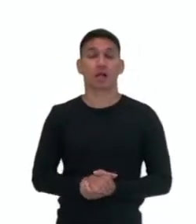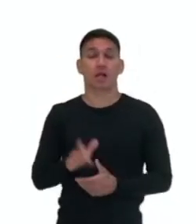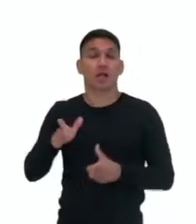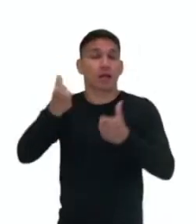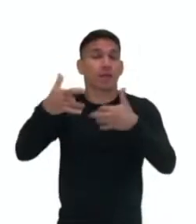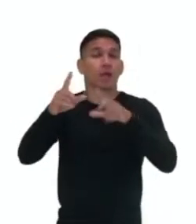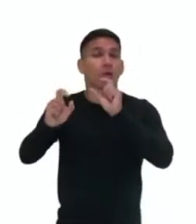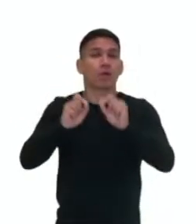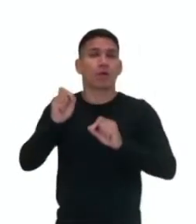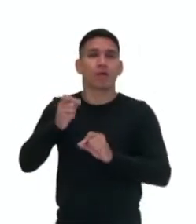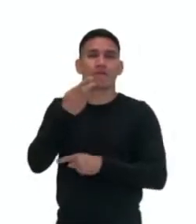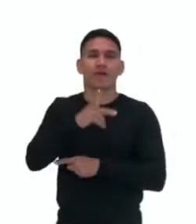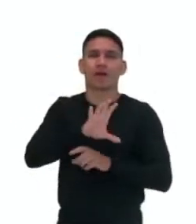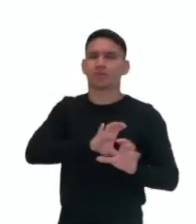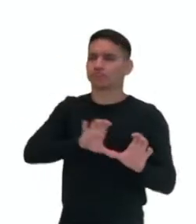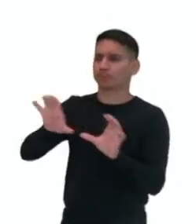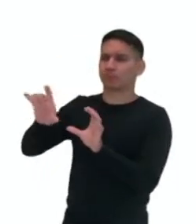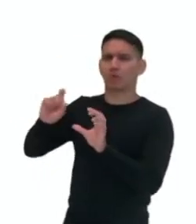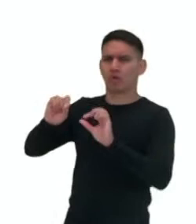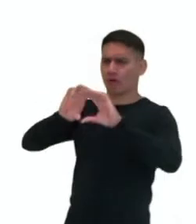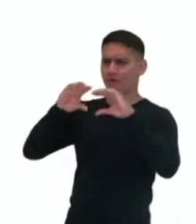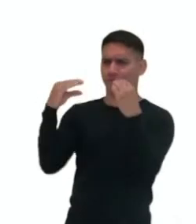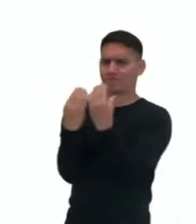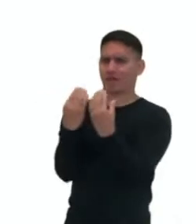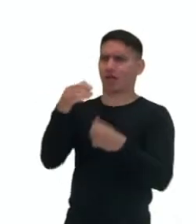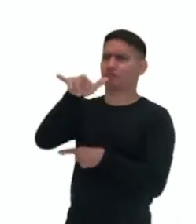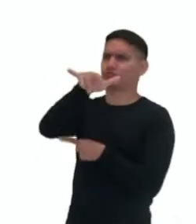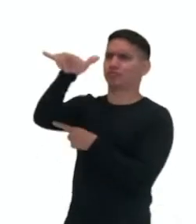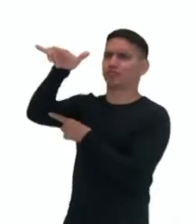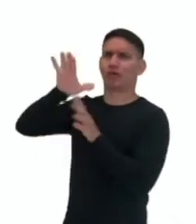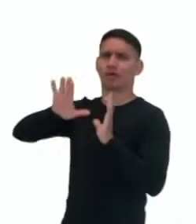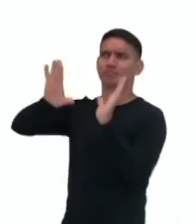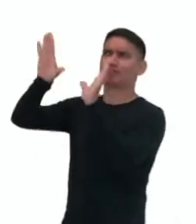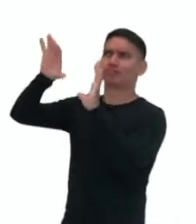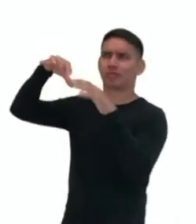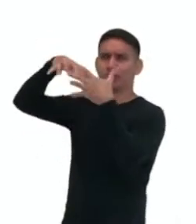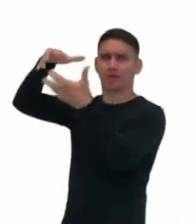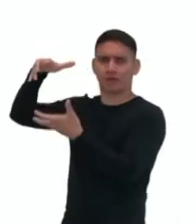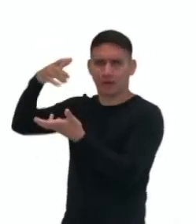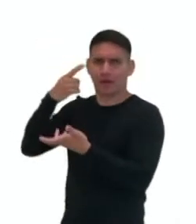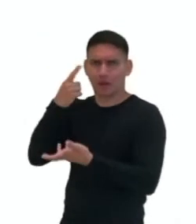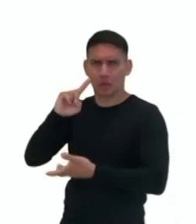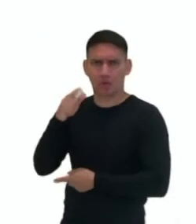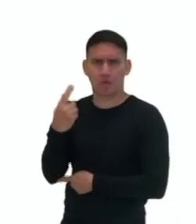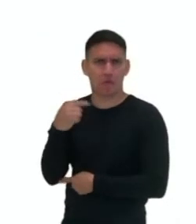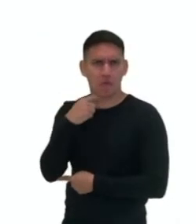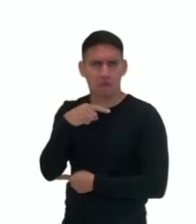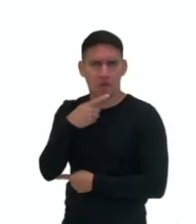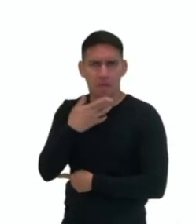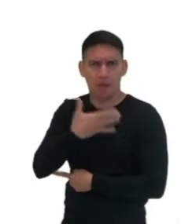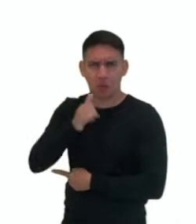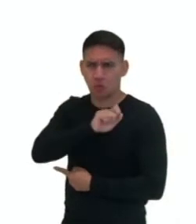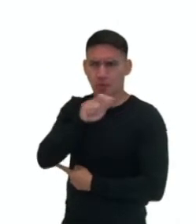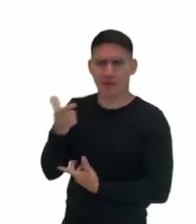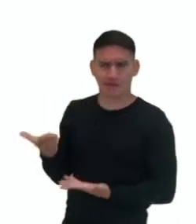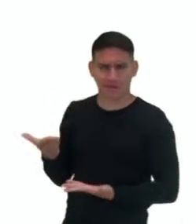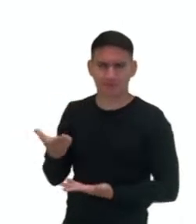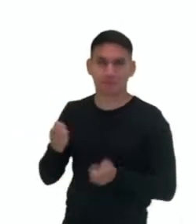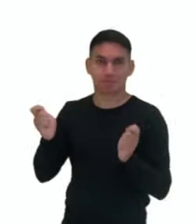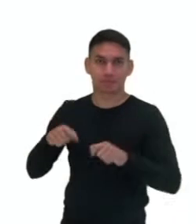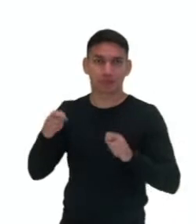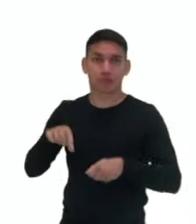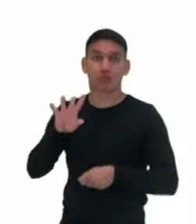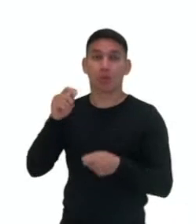mandando espaçonaves ao espaço e não podemos fazer melhor do que isso? Podemos. Só precisamos